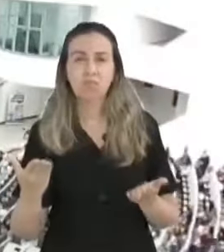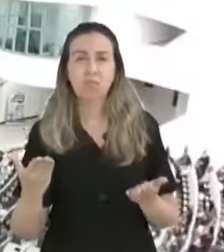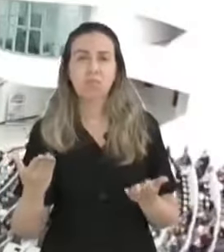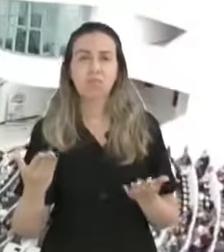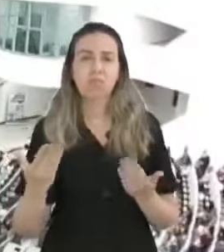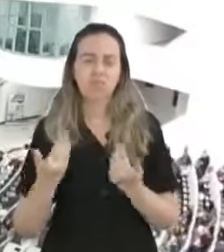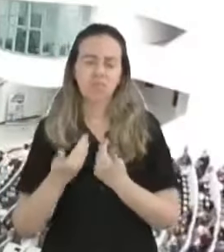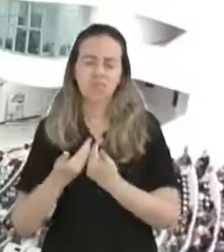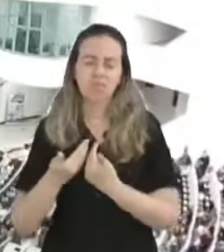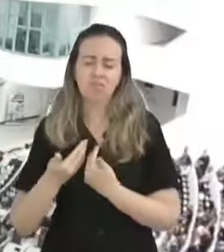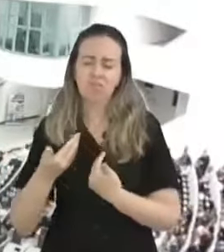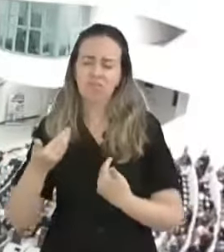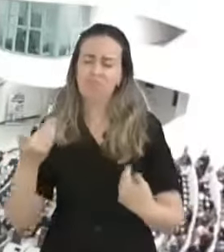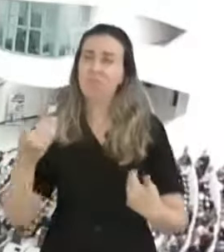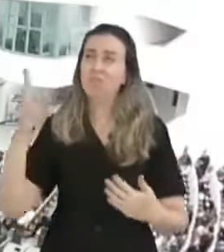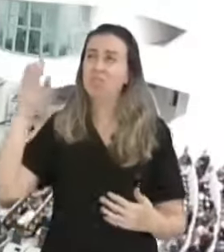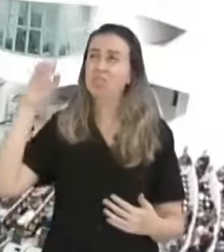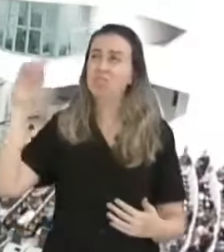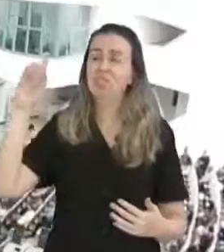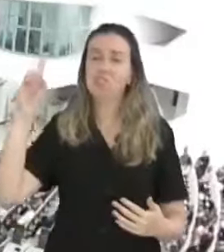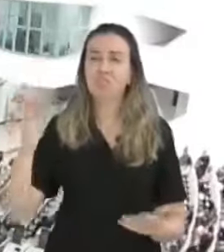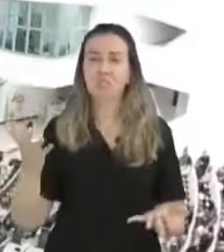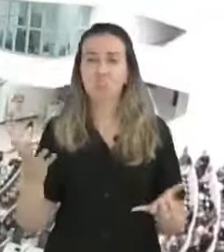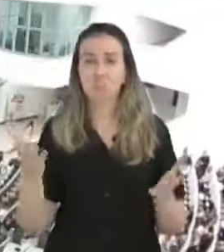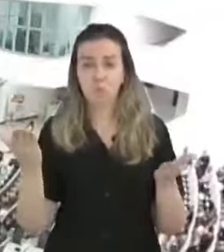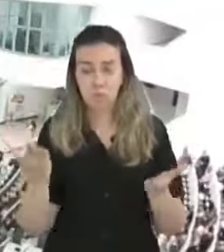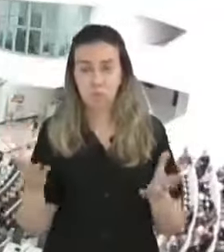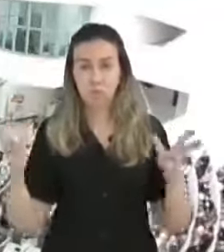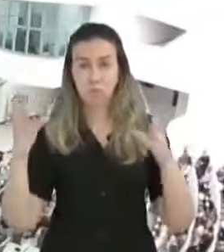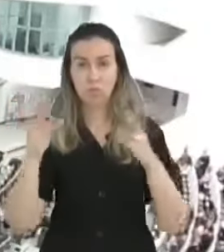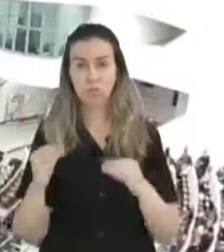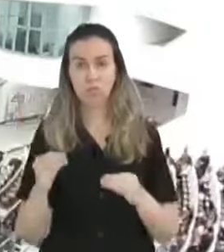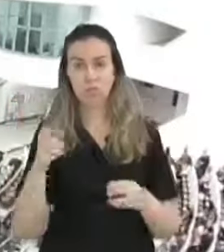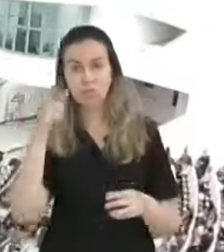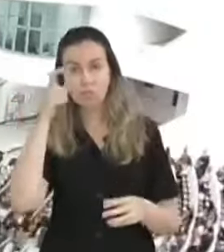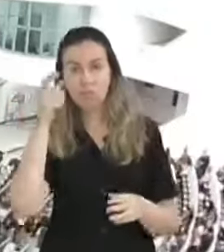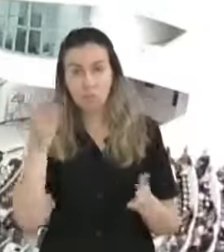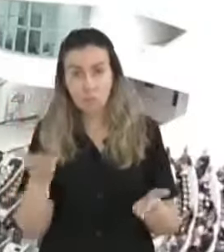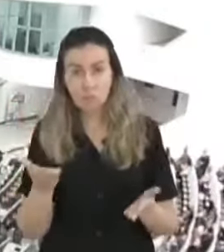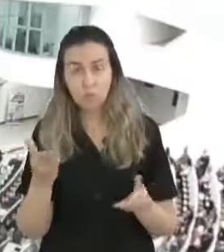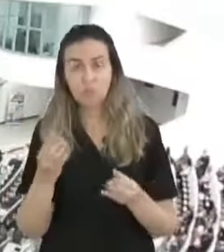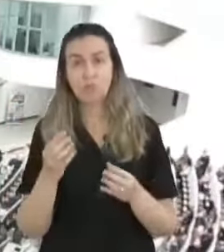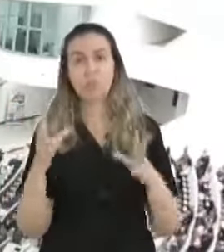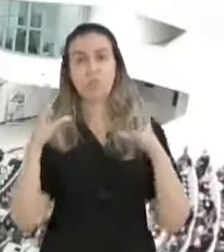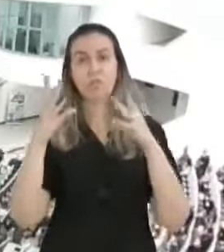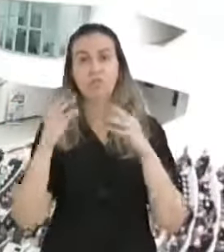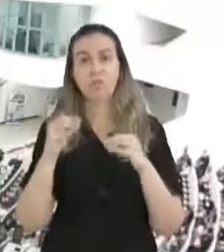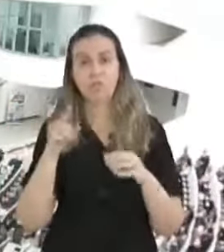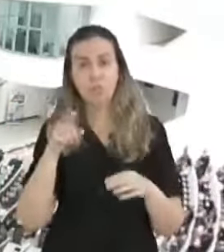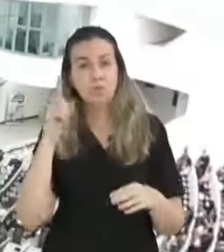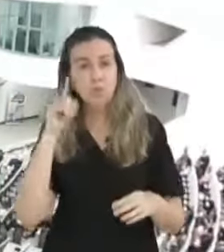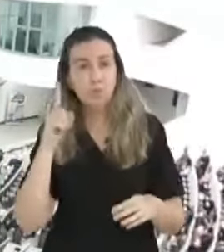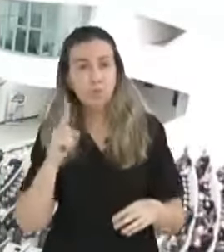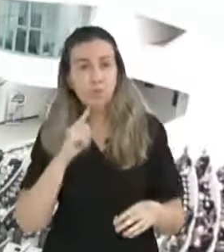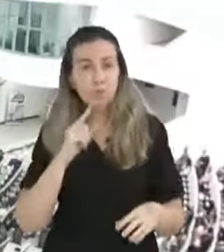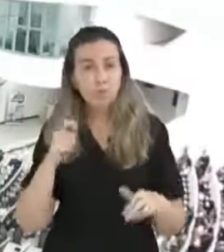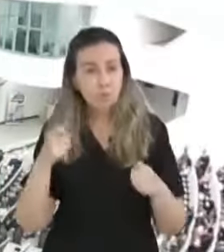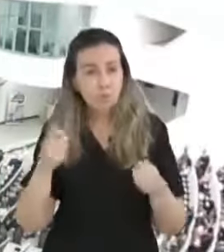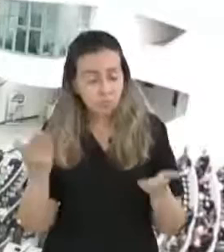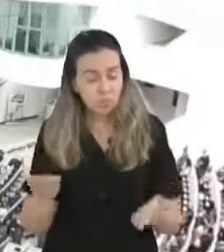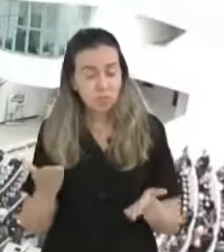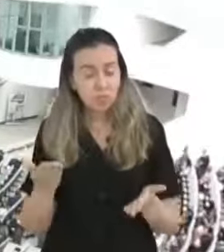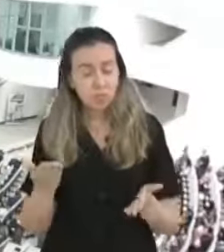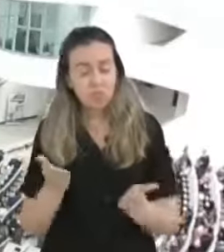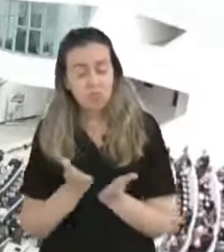distanciado dos caminhos do Senhor, e você veio aqui assistir o culto esta noite, convidado por